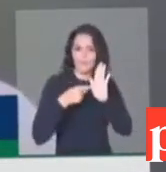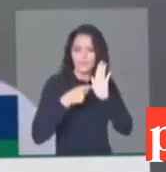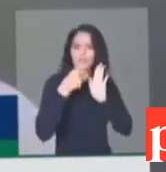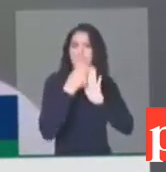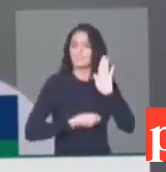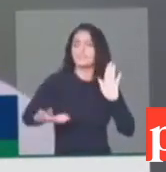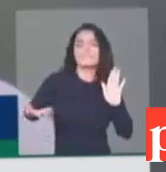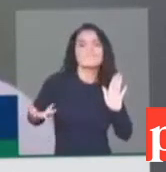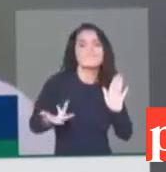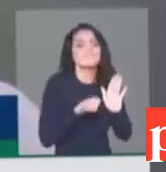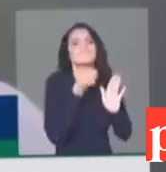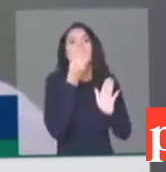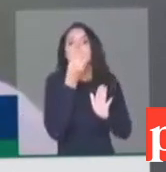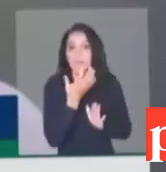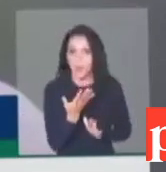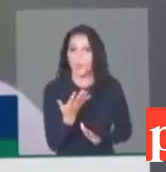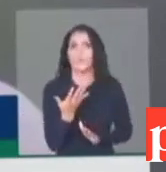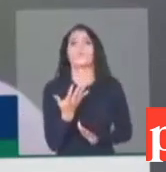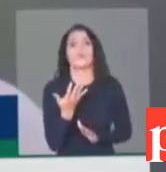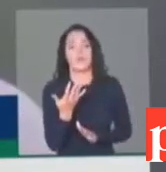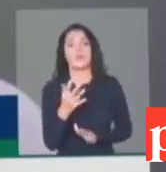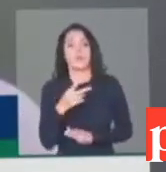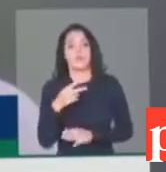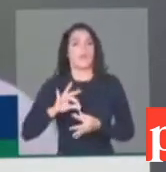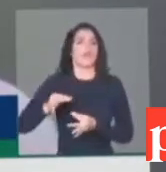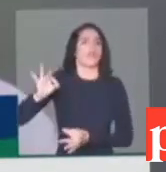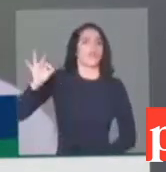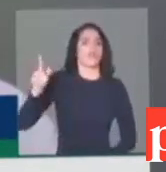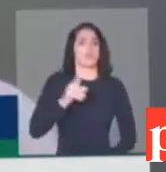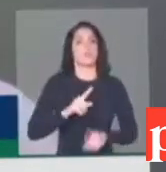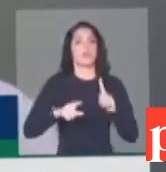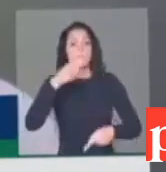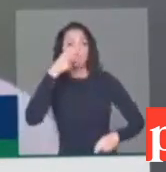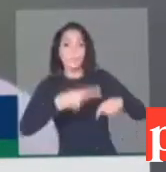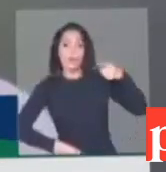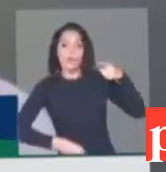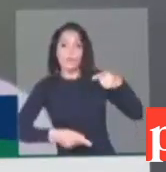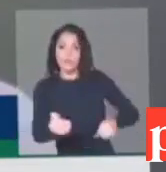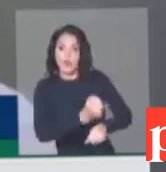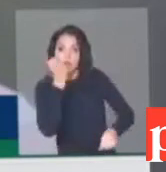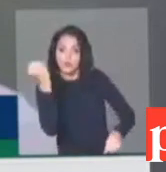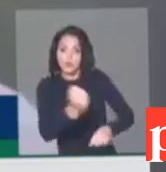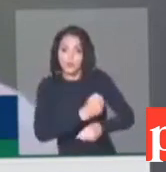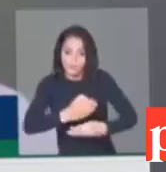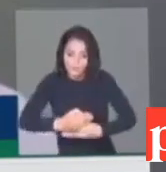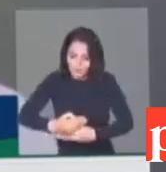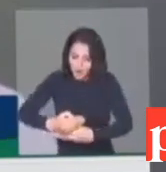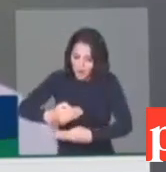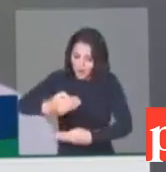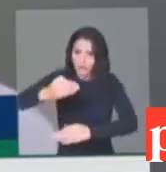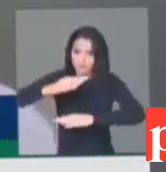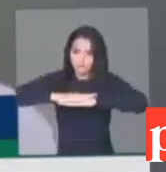vou me estender, mas queria ressaltar que ele proíbe a construção ou alteamento de barragens a